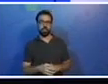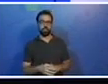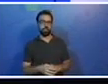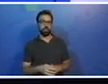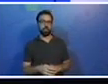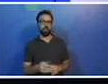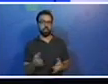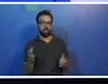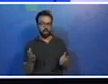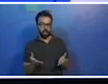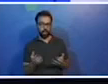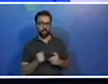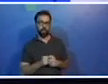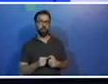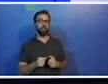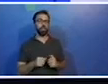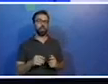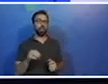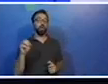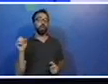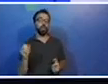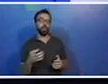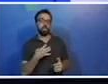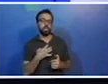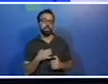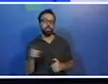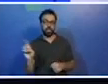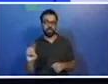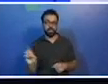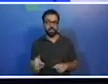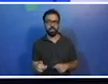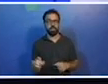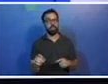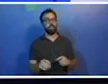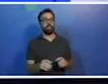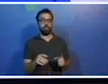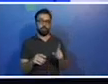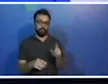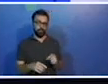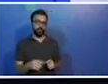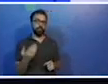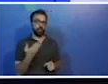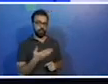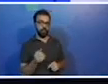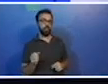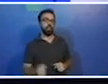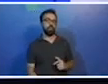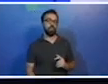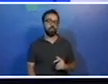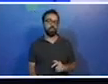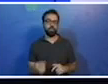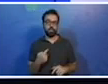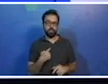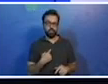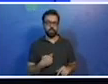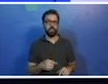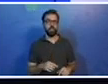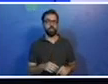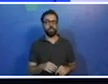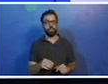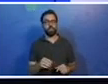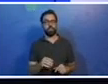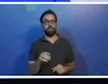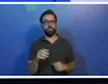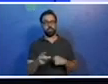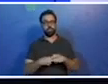acrescentar a partícula not após o verbo to be. Fica como I am, que é o verbo